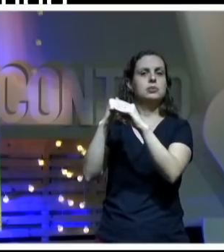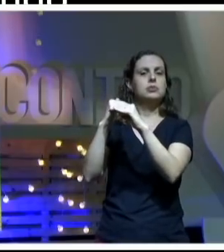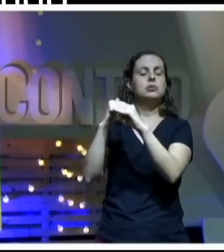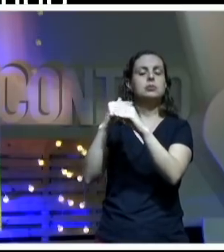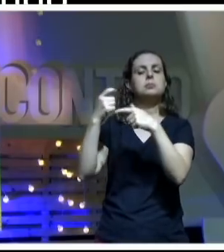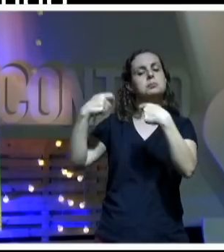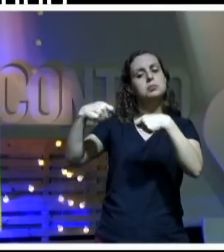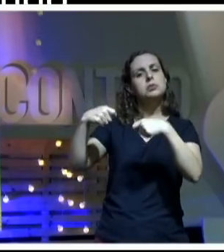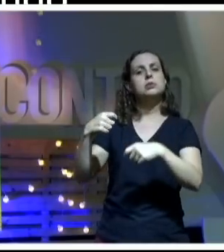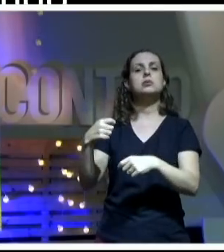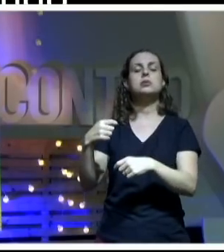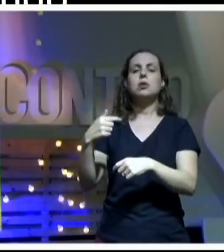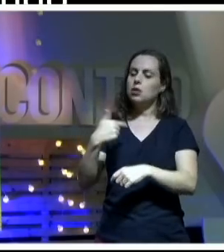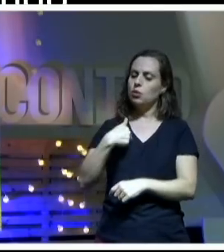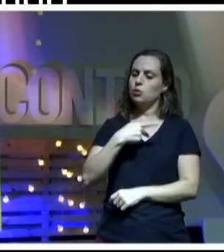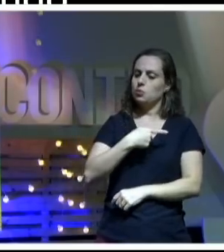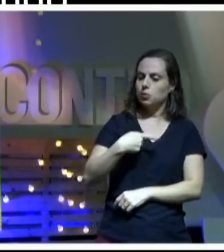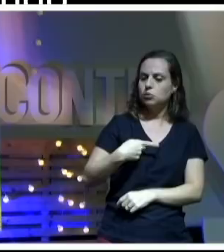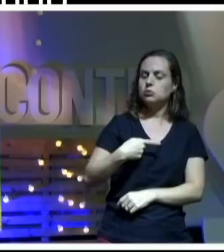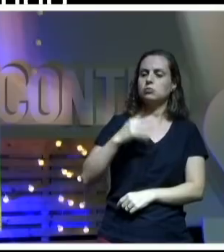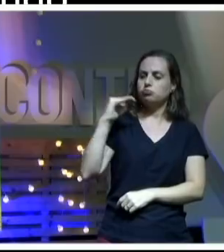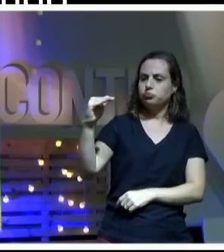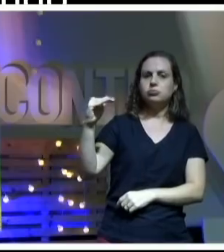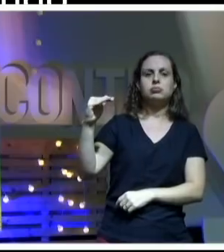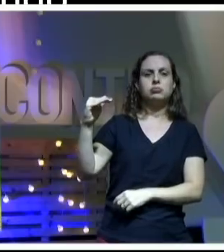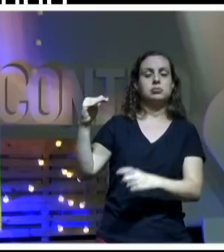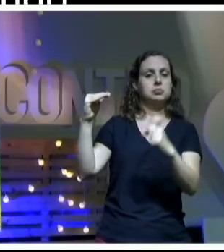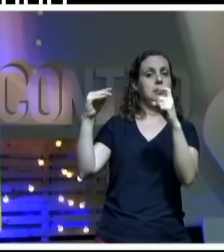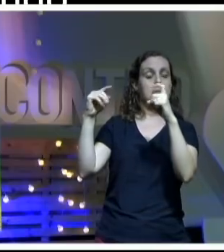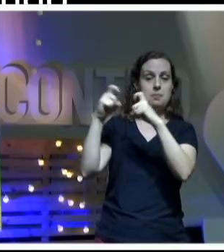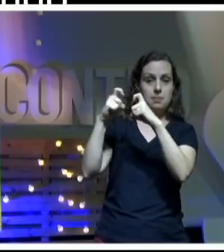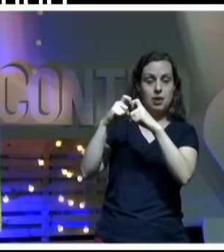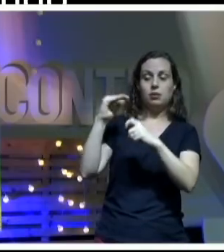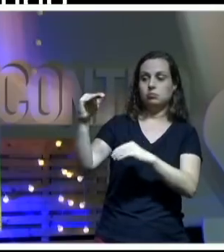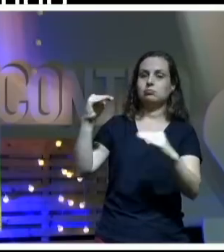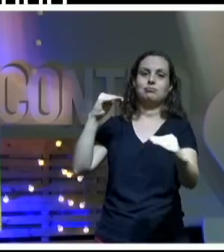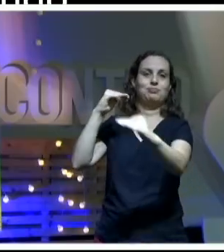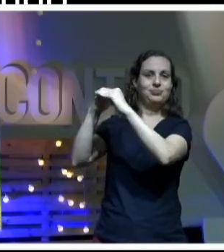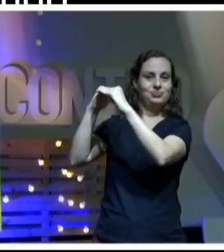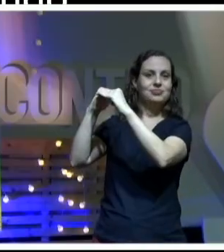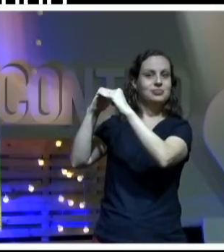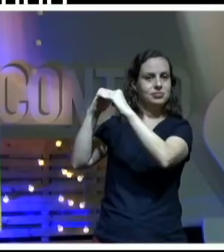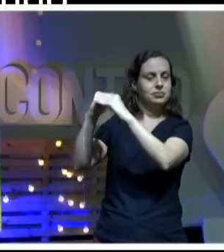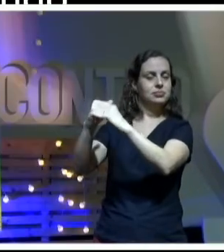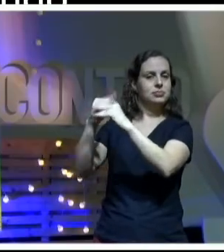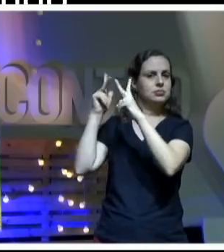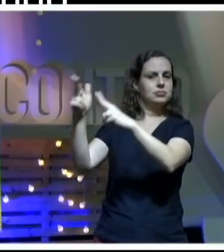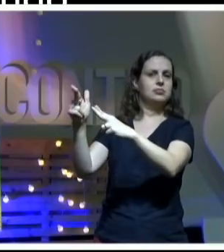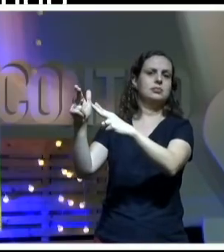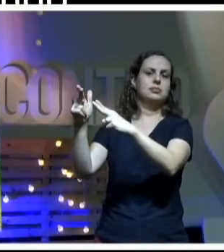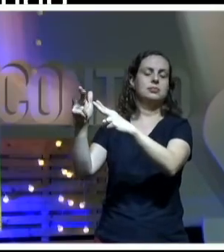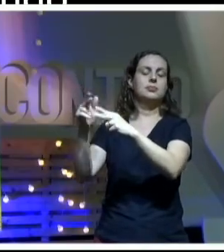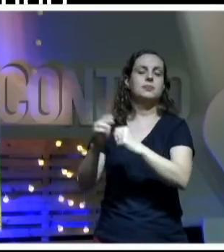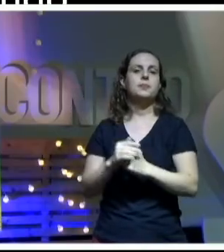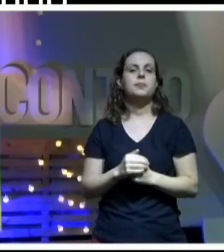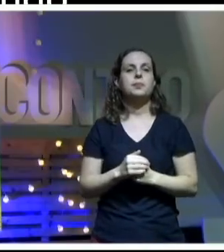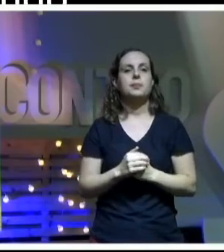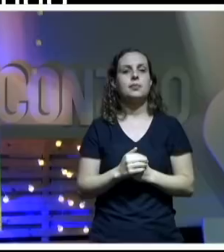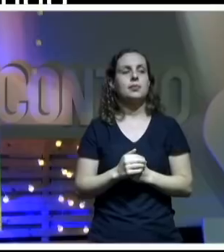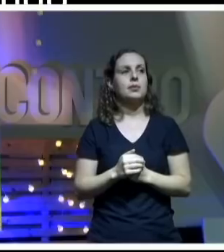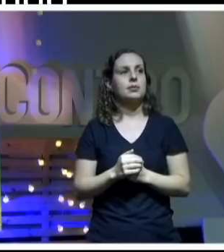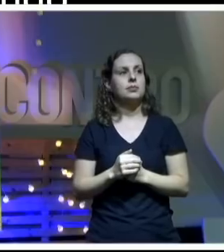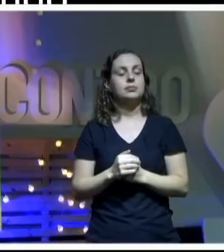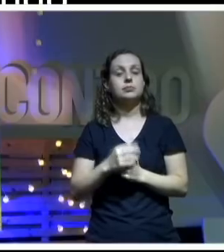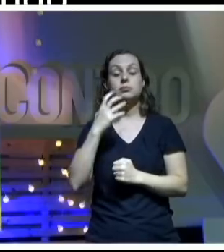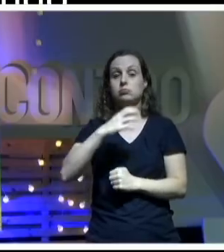de igualdade com os médicos advogados psicólogos engenheiros que pastoreava teólogo não bastava nem reis